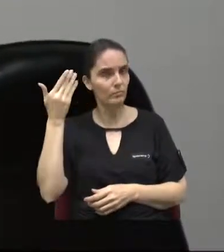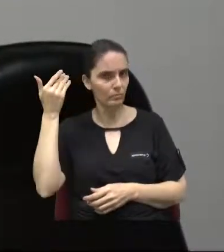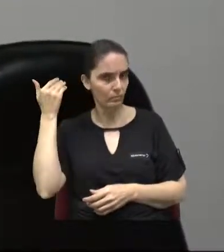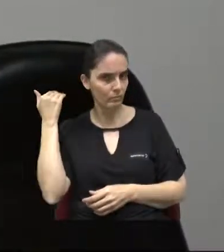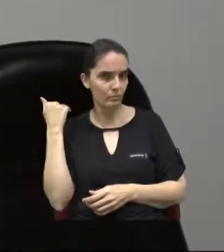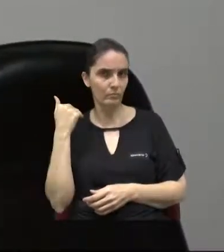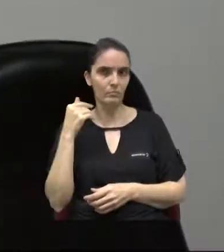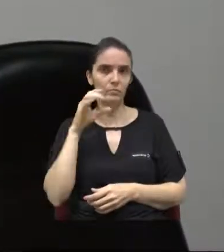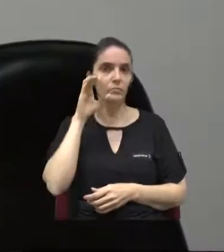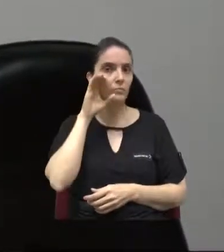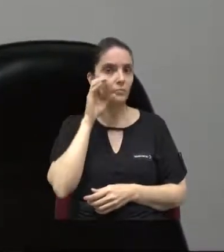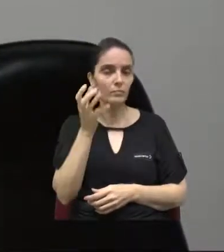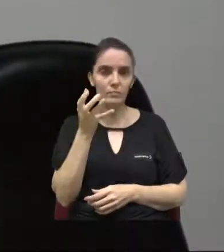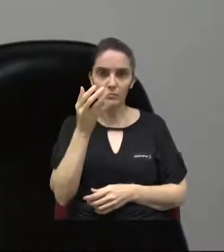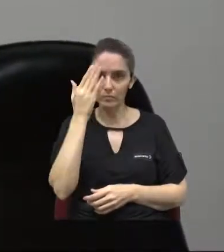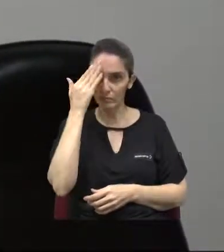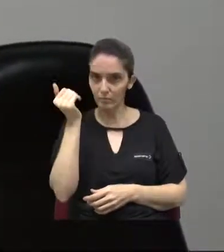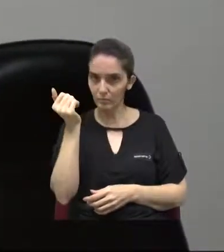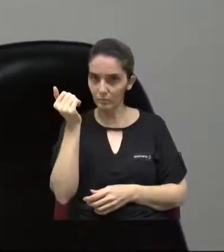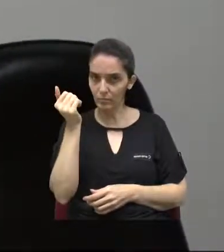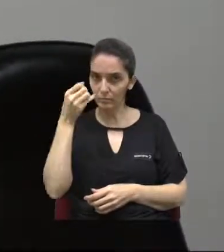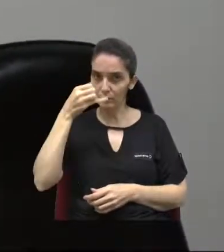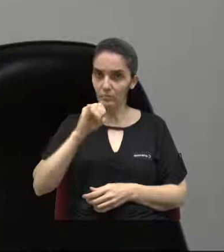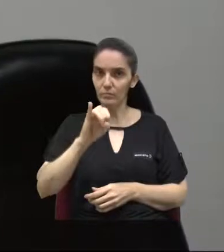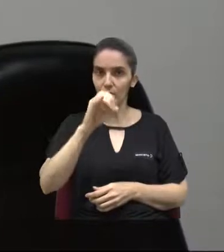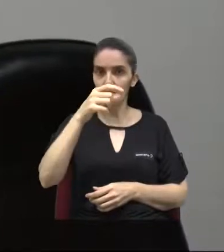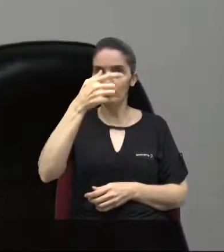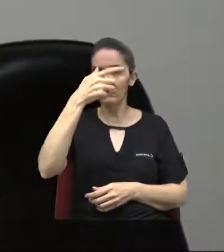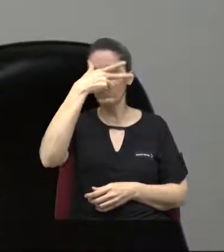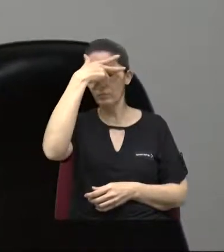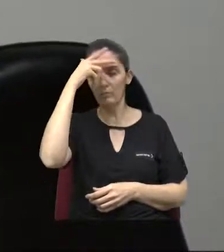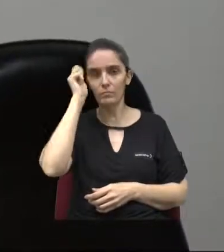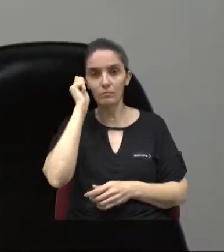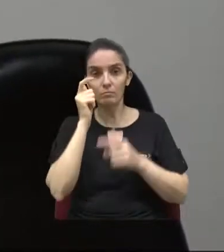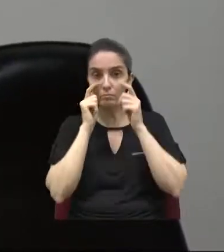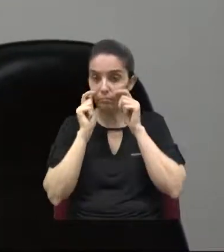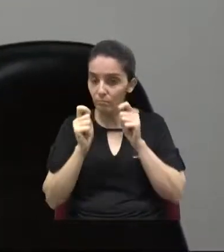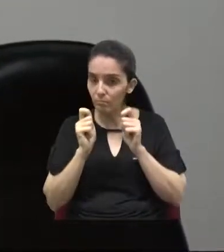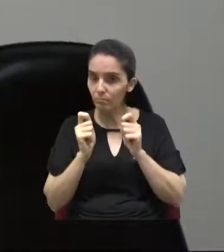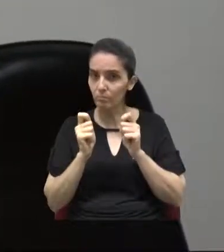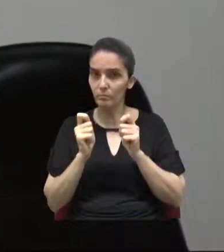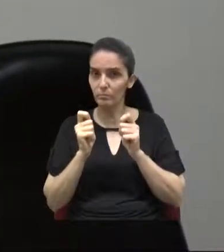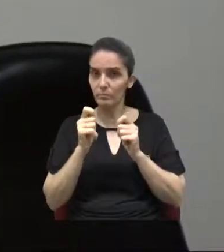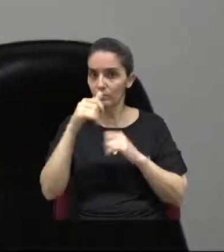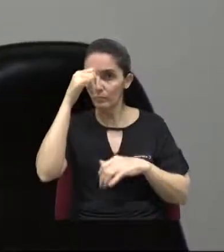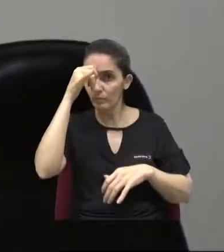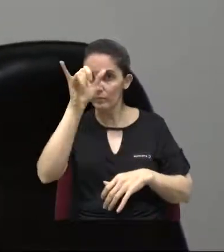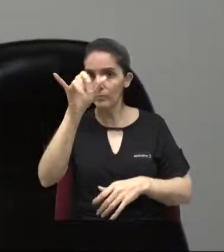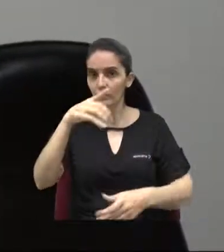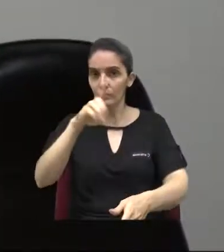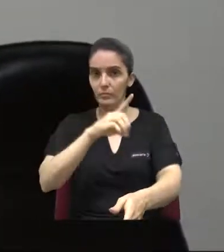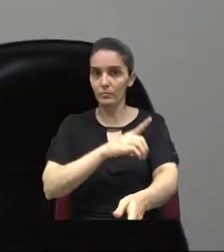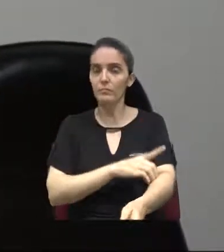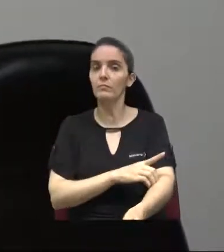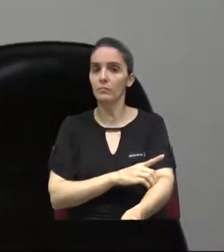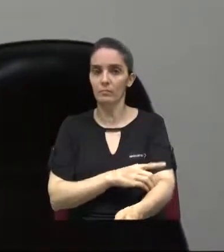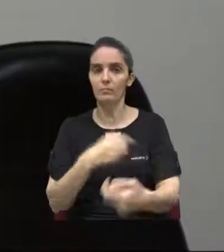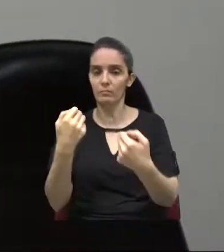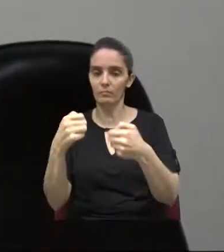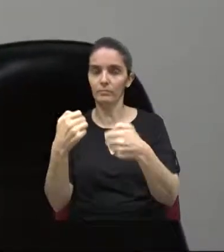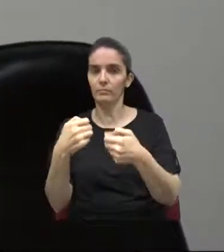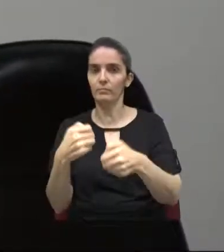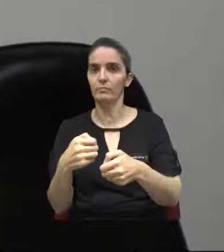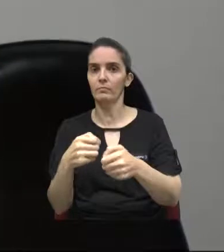eu gostaria de saber se a prefeitura está atenta com relação às medidas, né, preventivas que tem que tomar. Sabemos